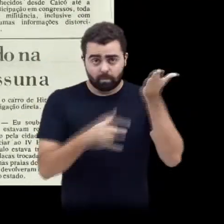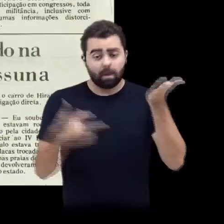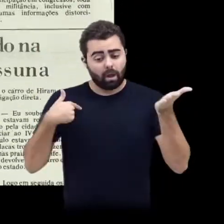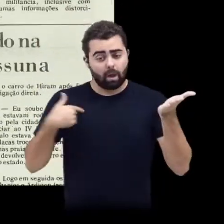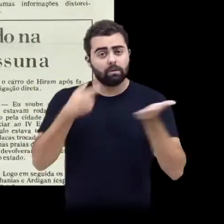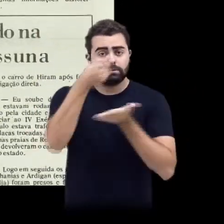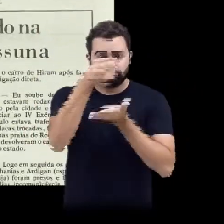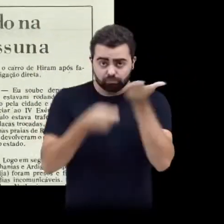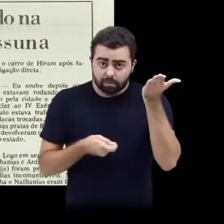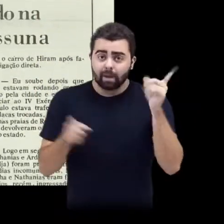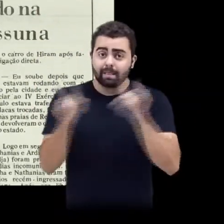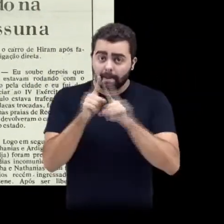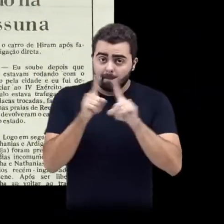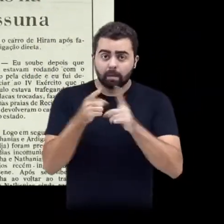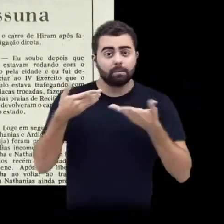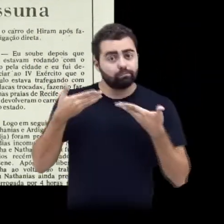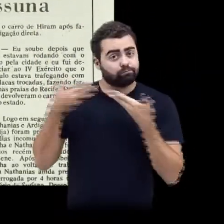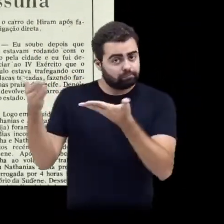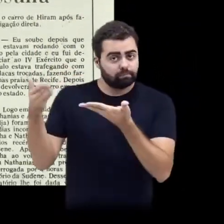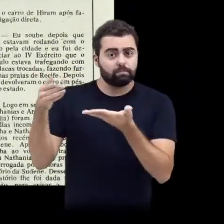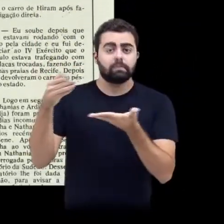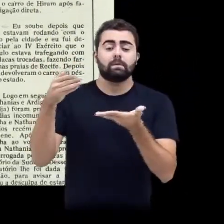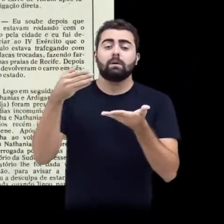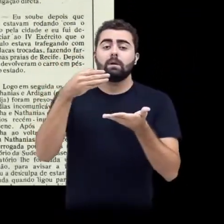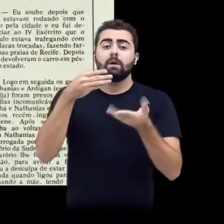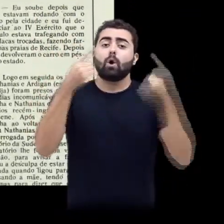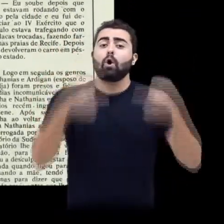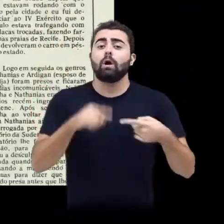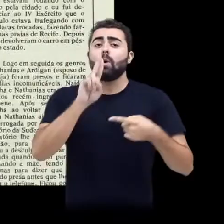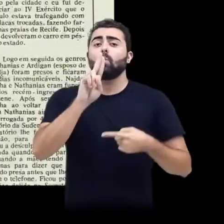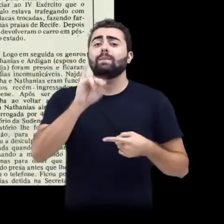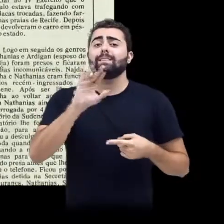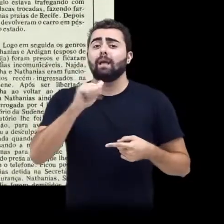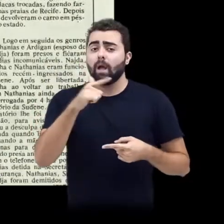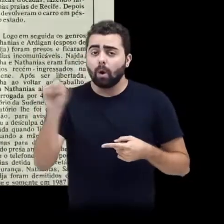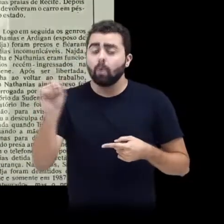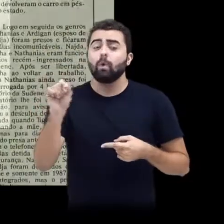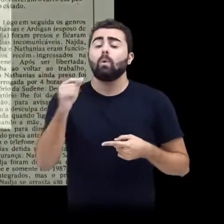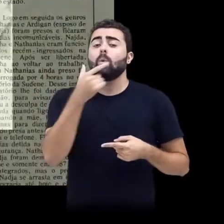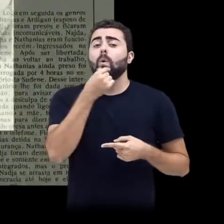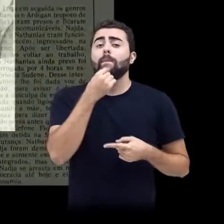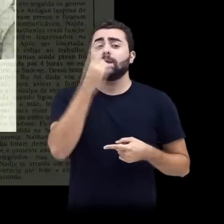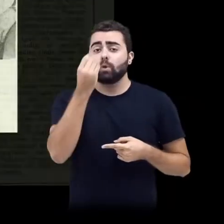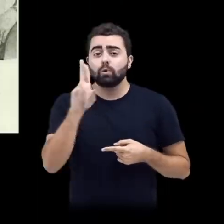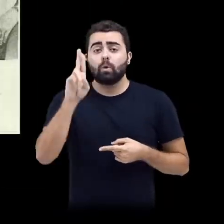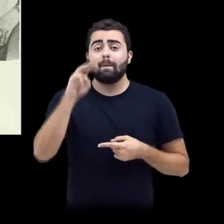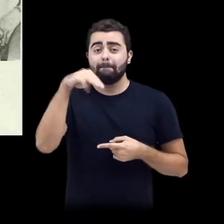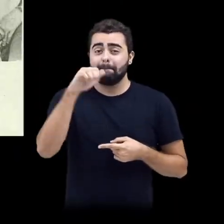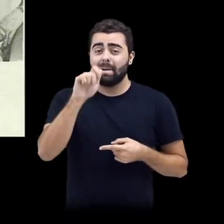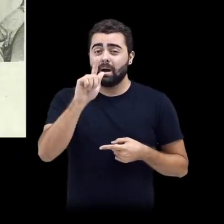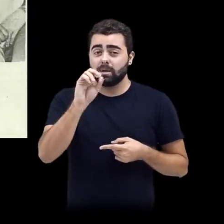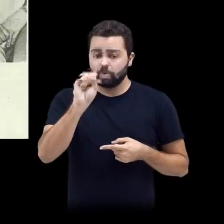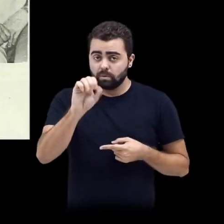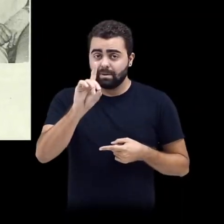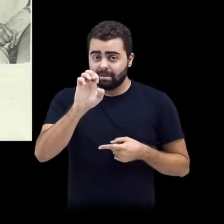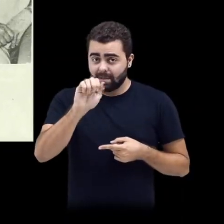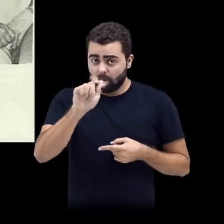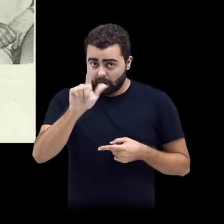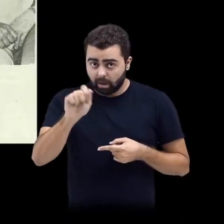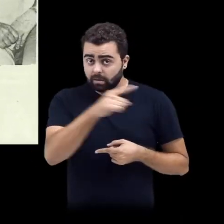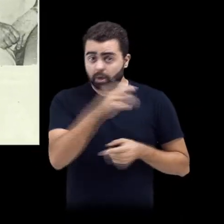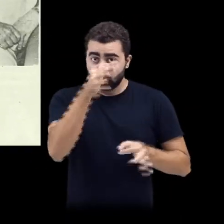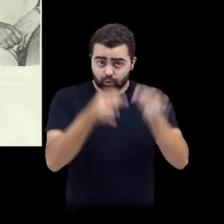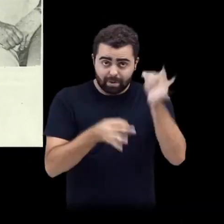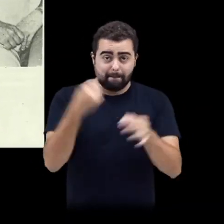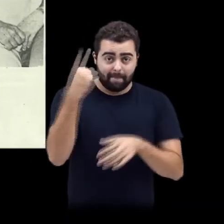na apelação interposta pela União contra a veneranda sentença do excelentíssimo Dr. Magnus Delgado, juiz da primeira vara da Justiça